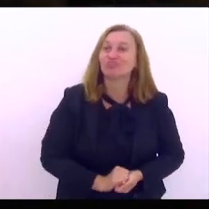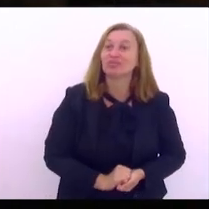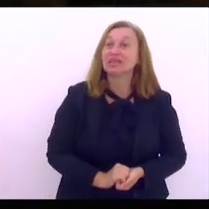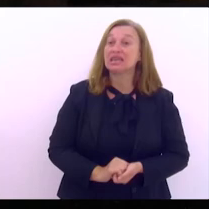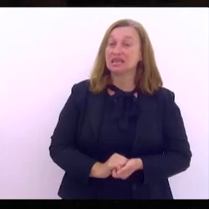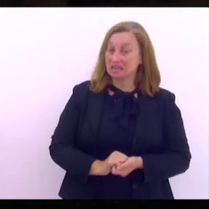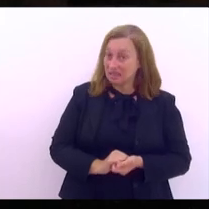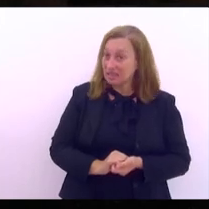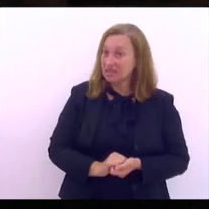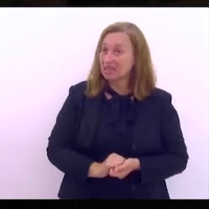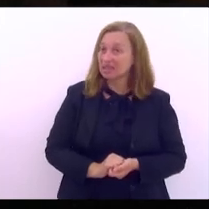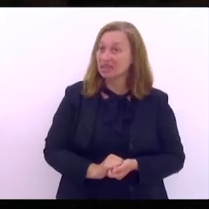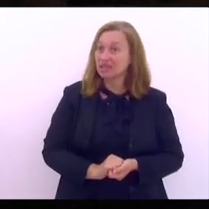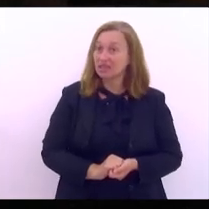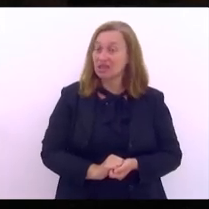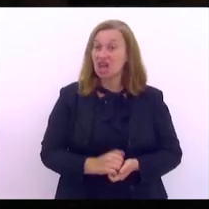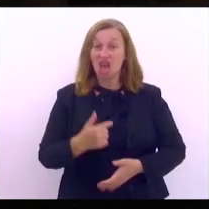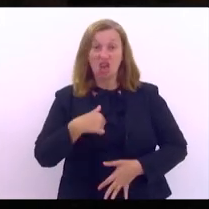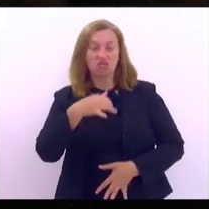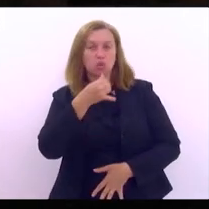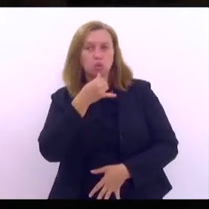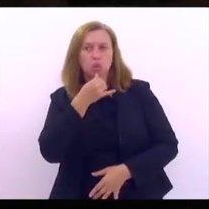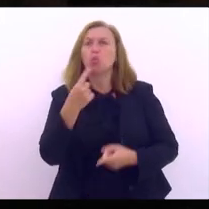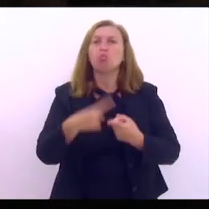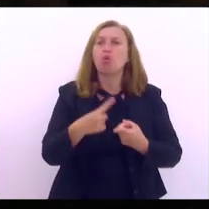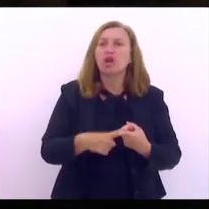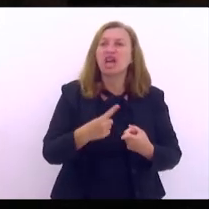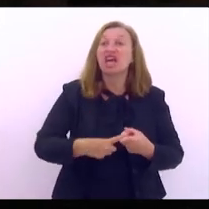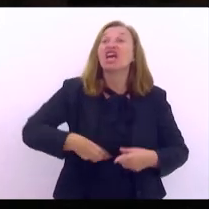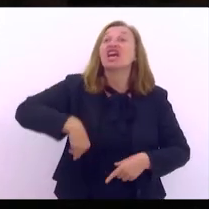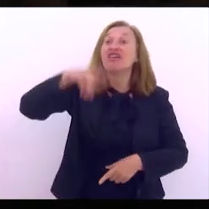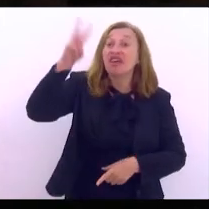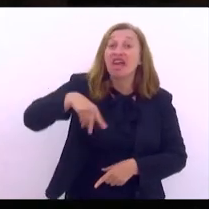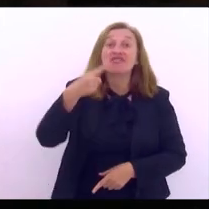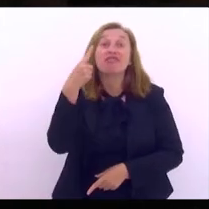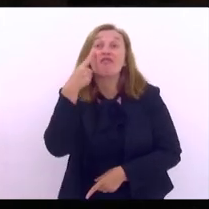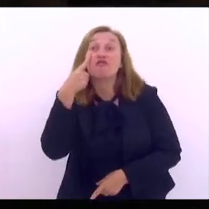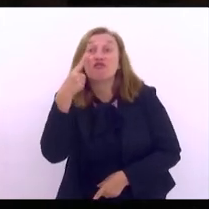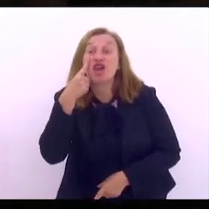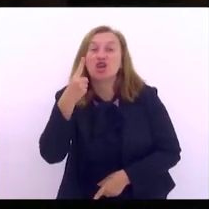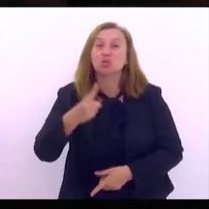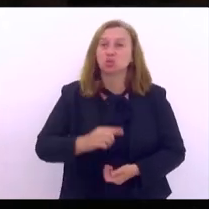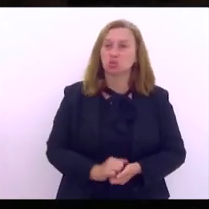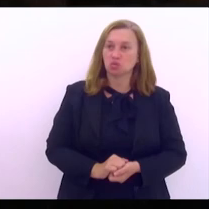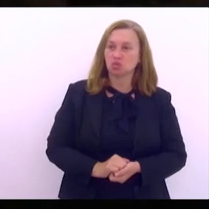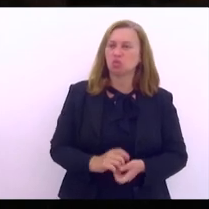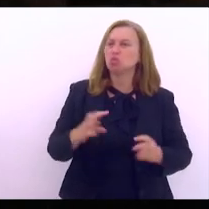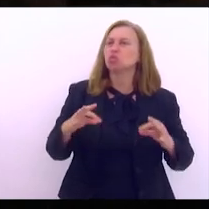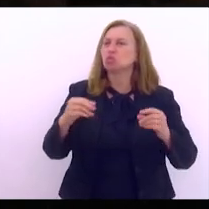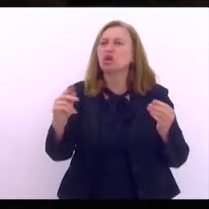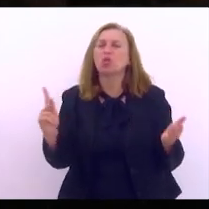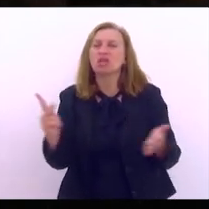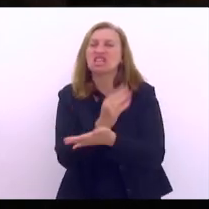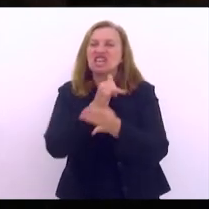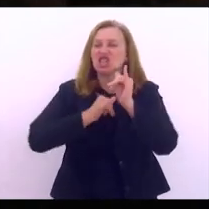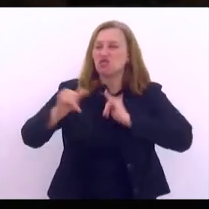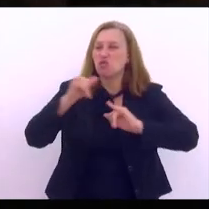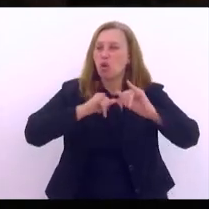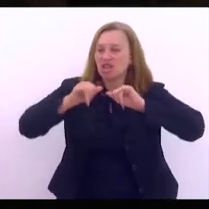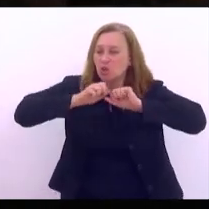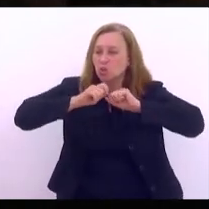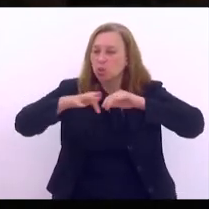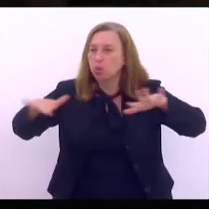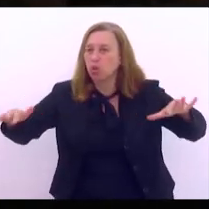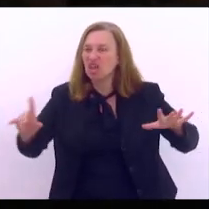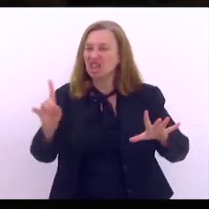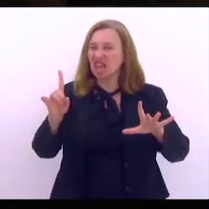Isso me torna, eu fico indignado, porque quem está vendo as cenas divulgadas, e não tem negócio